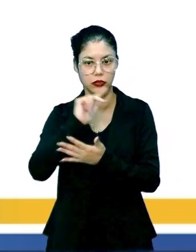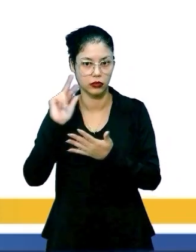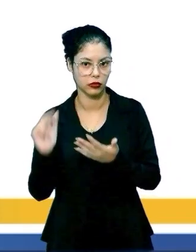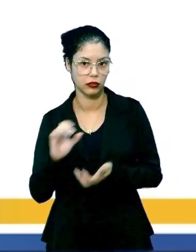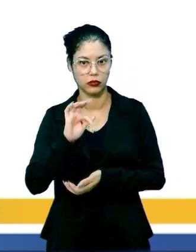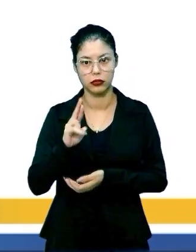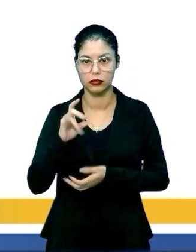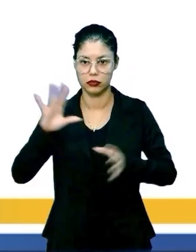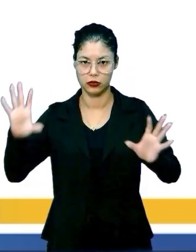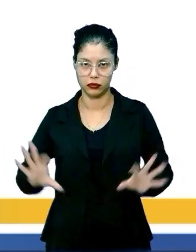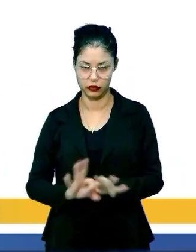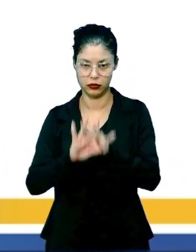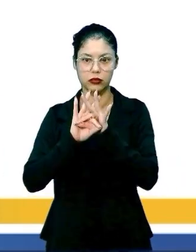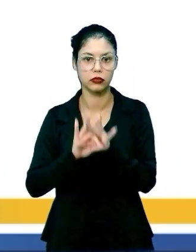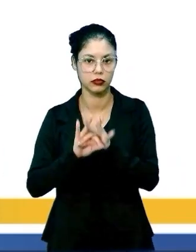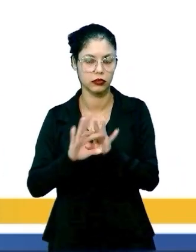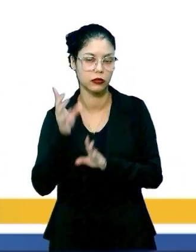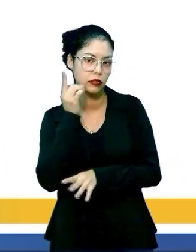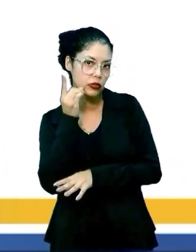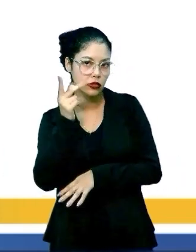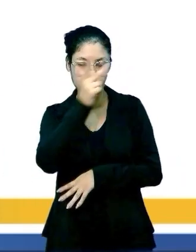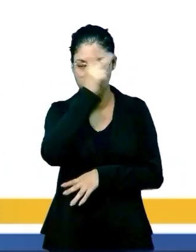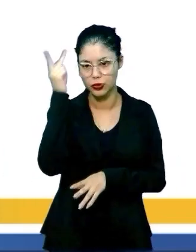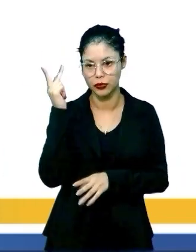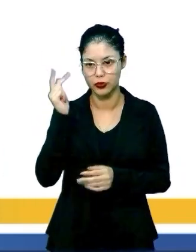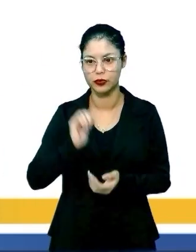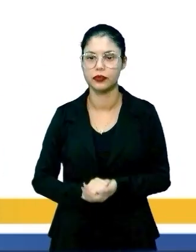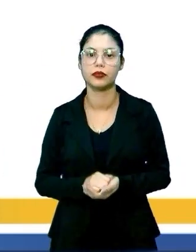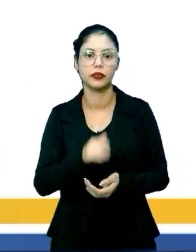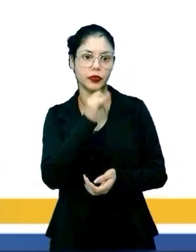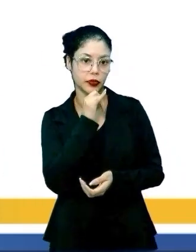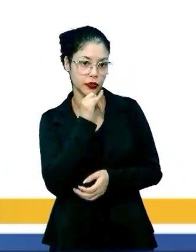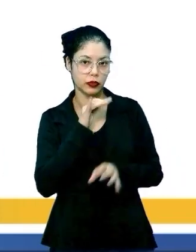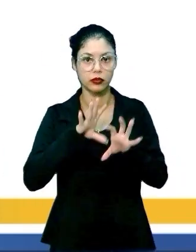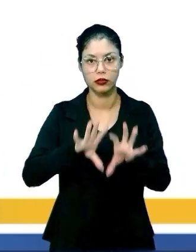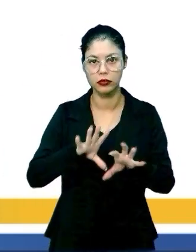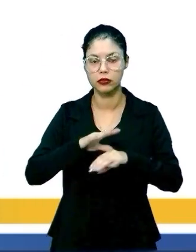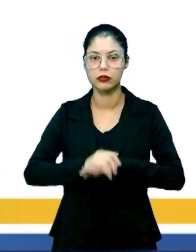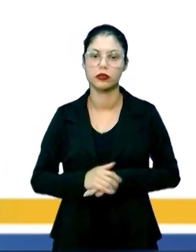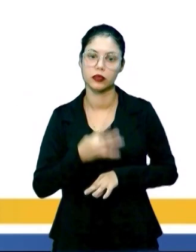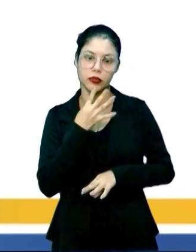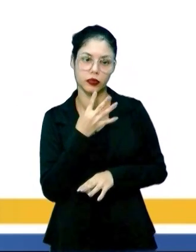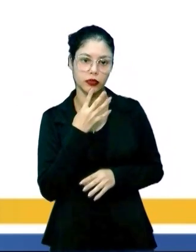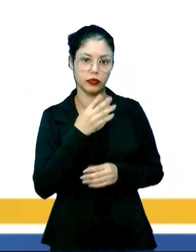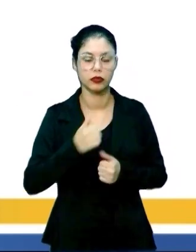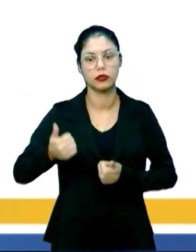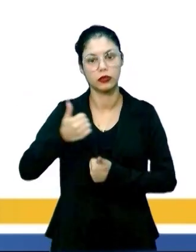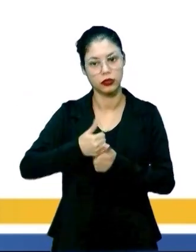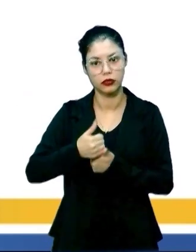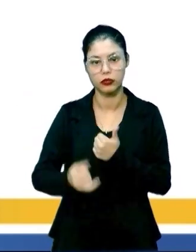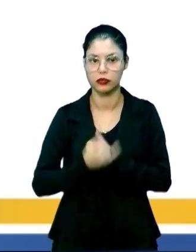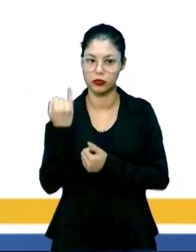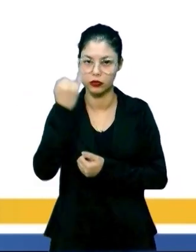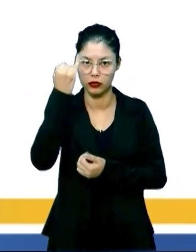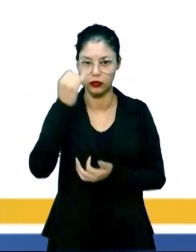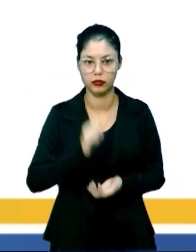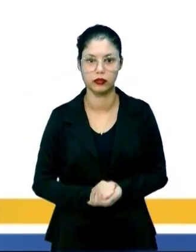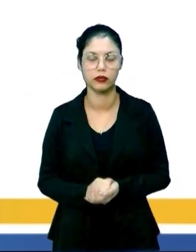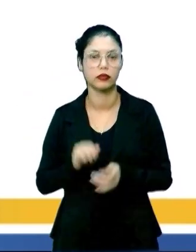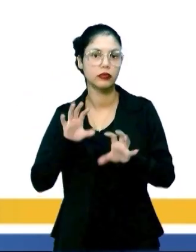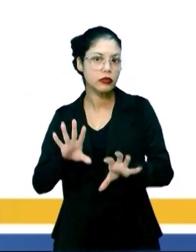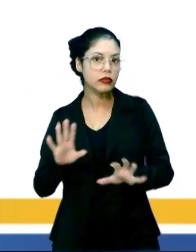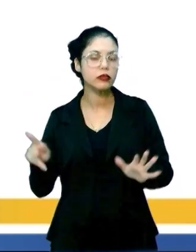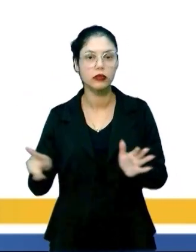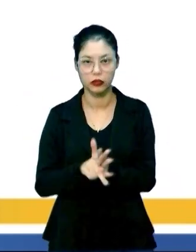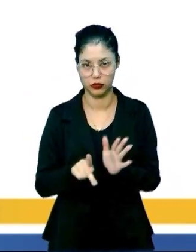diversas operações ligadas ao dia a dia das pessoas. Por esse motivo, conhecer suas aplicações é fundamental. Dentro